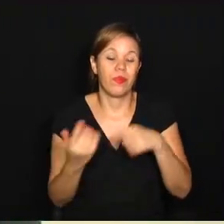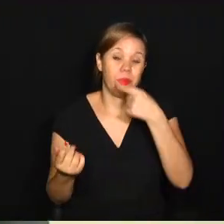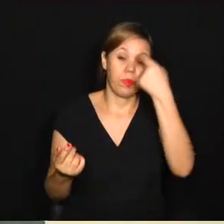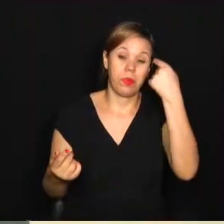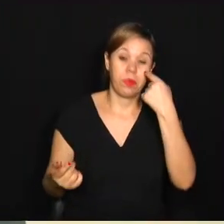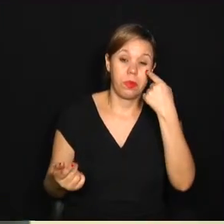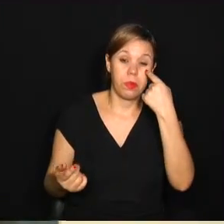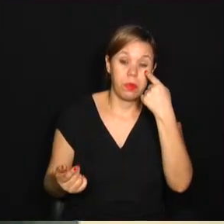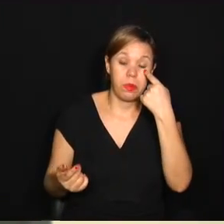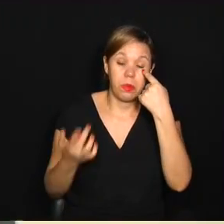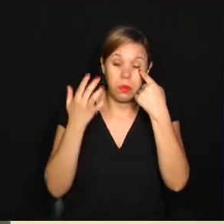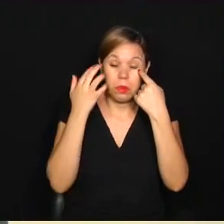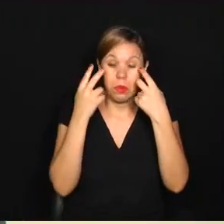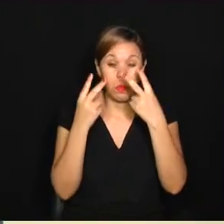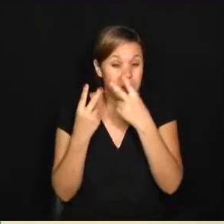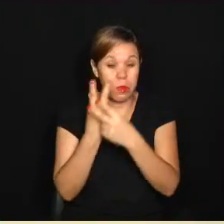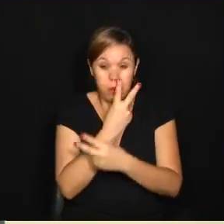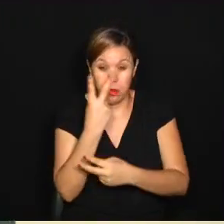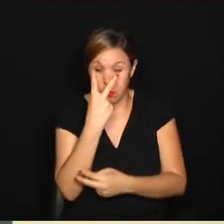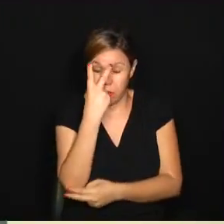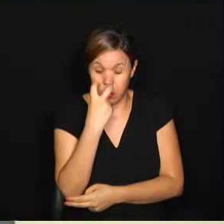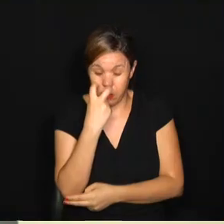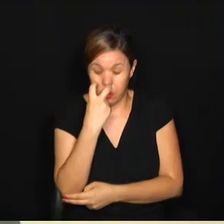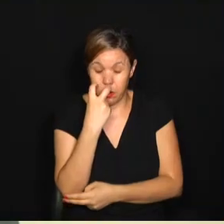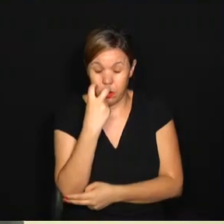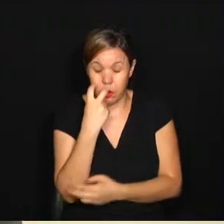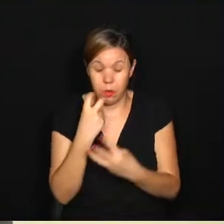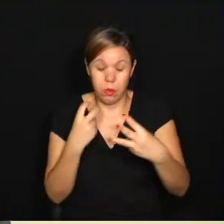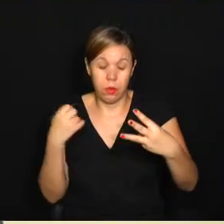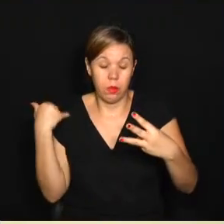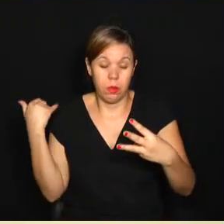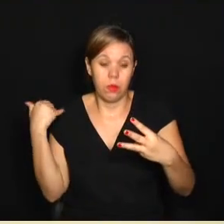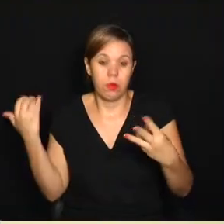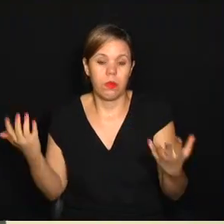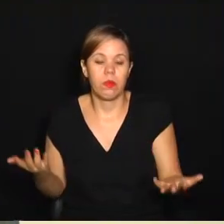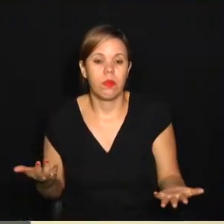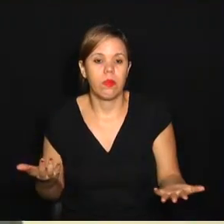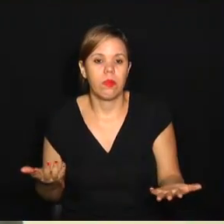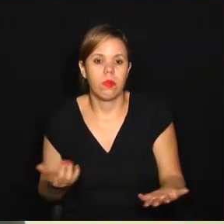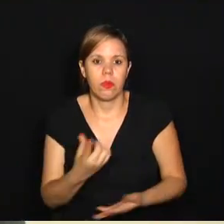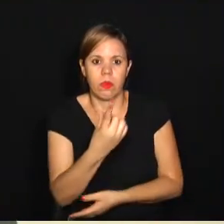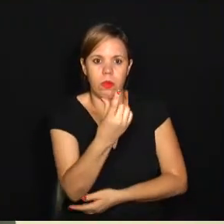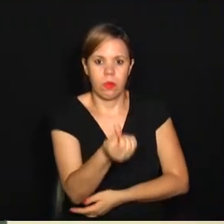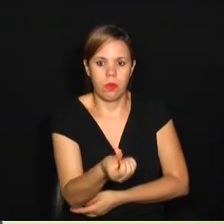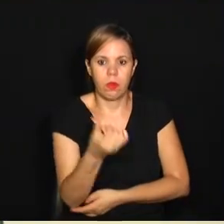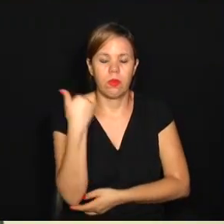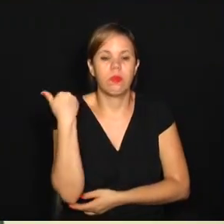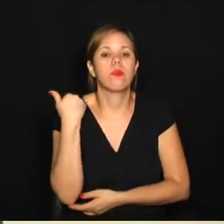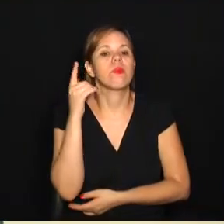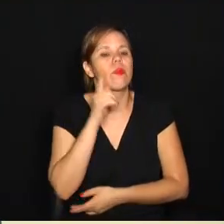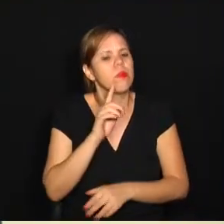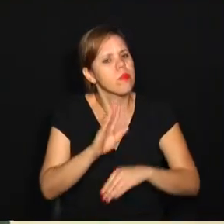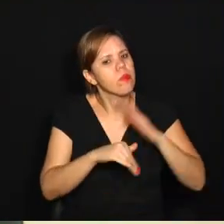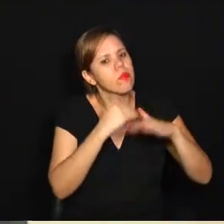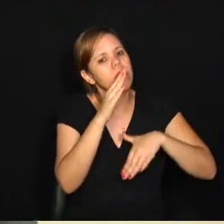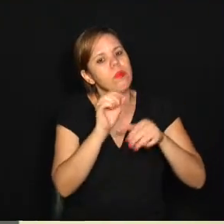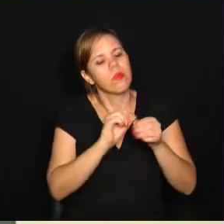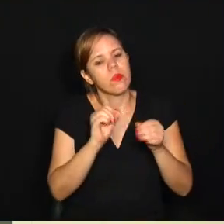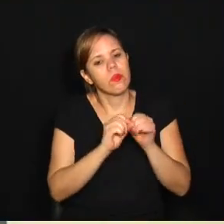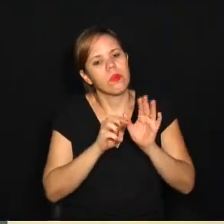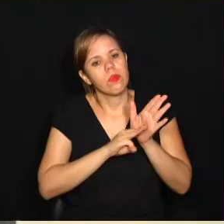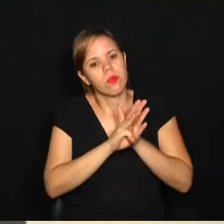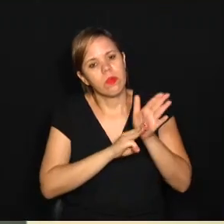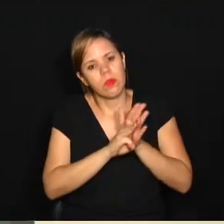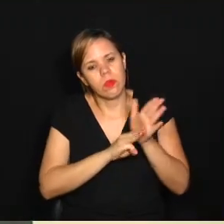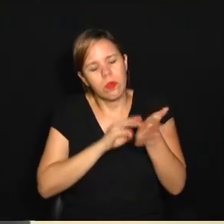olho e ele acabou perdendo a visão total. Isso com 3 anos de idade. Aí, com 16 anos, ele conseguiu desenvolver esse método